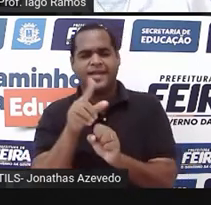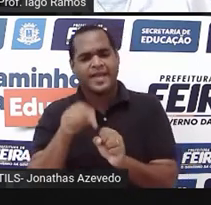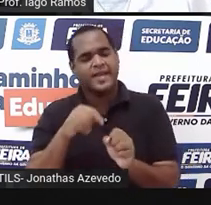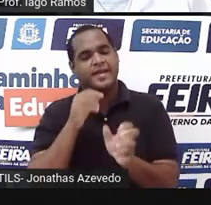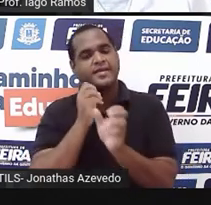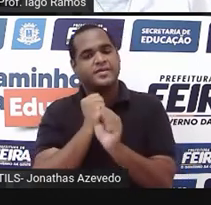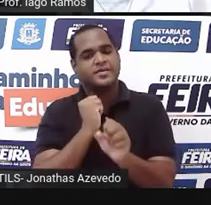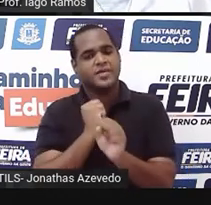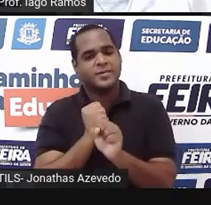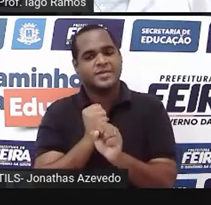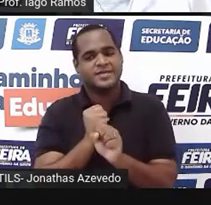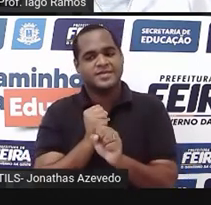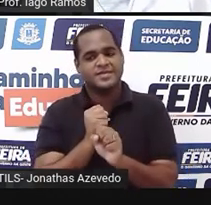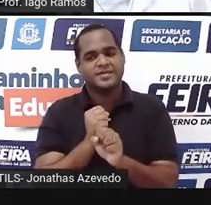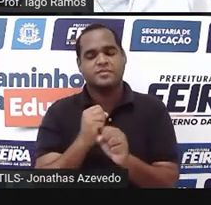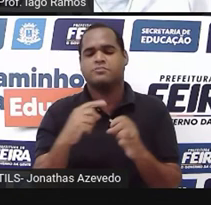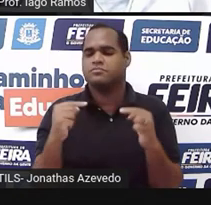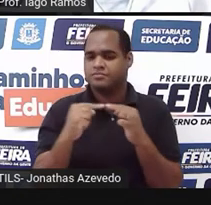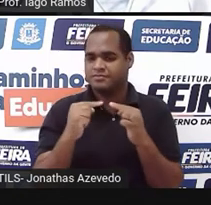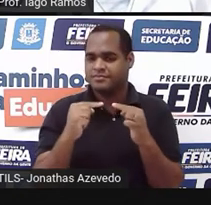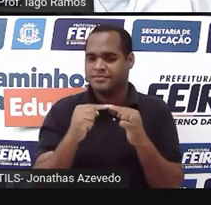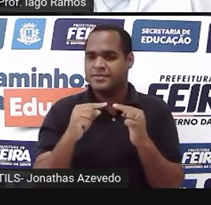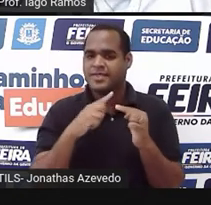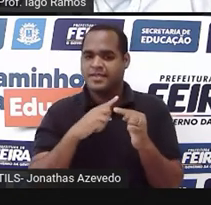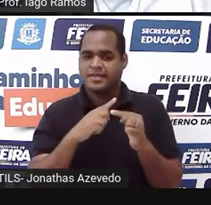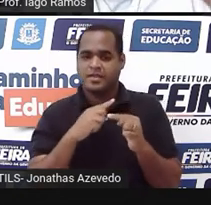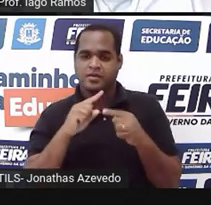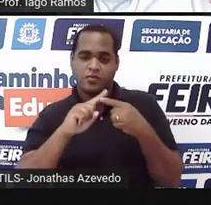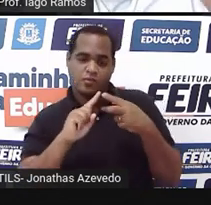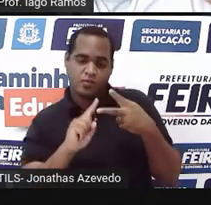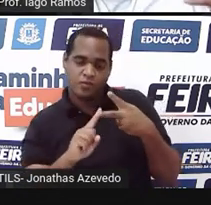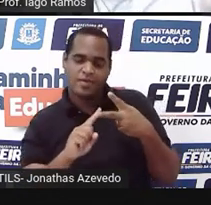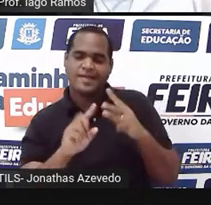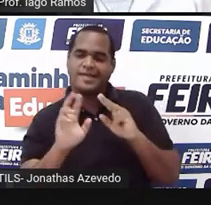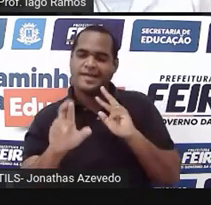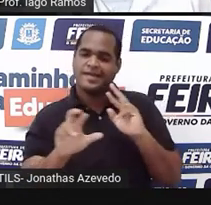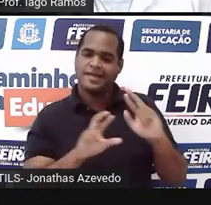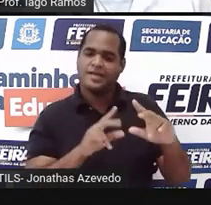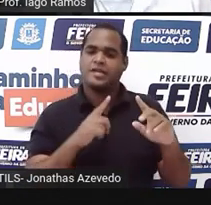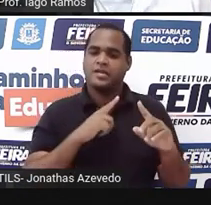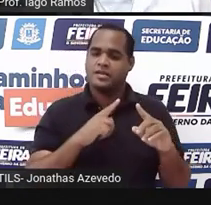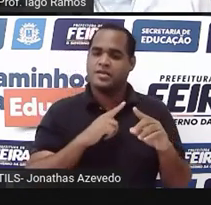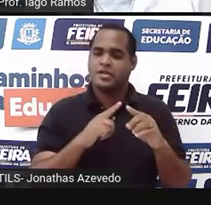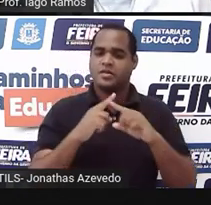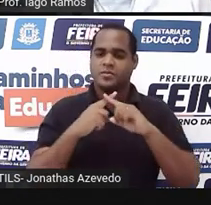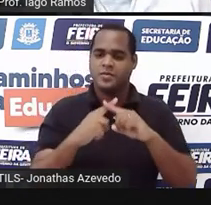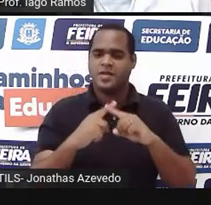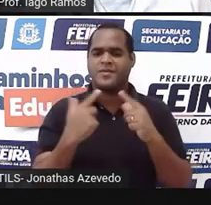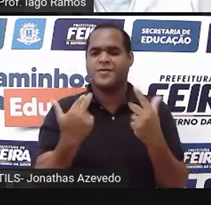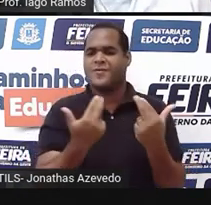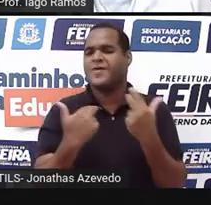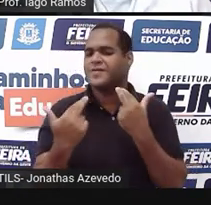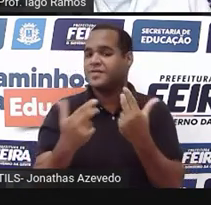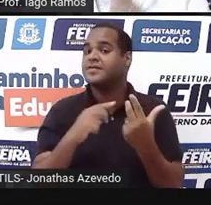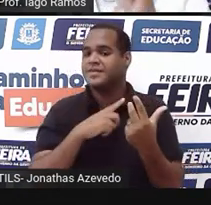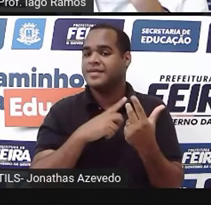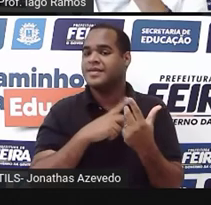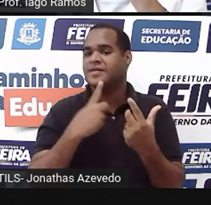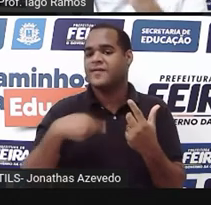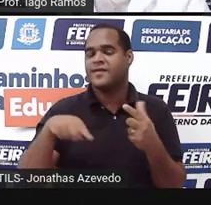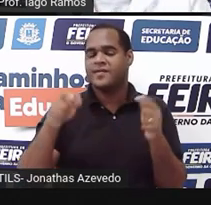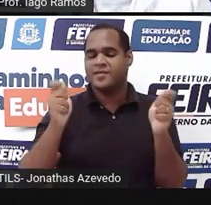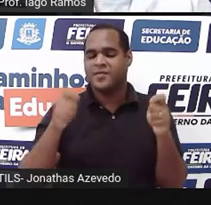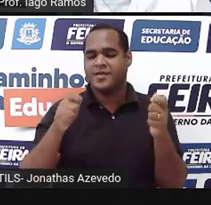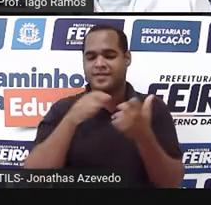soma Oi tá tendo duas parcelas Onde está multiplicando pela mesma coisa a gente